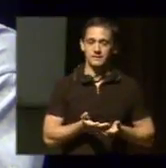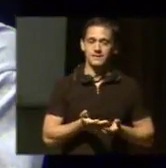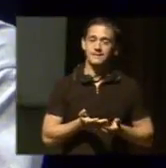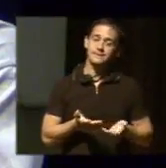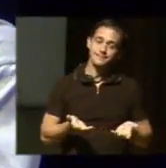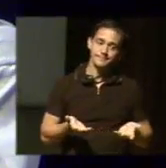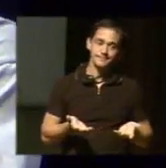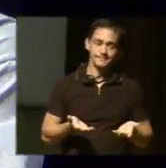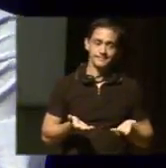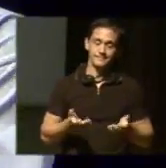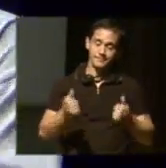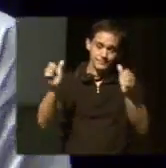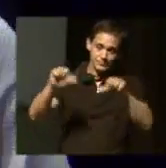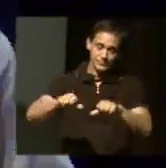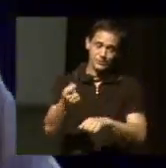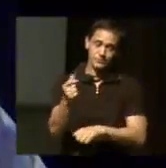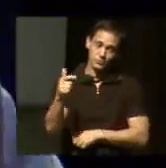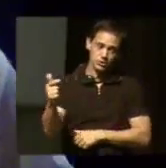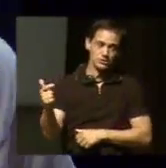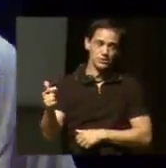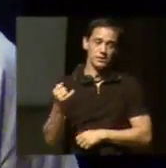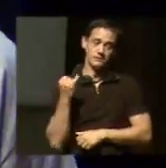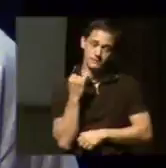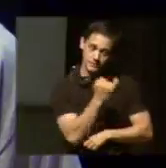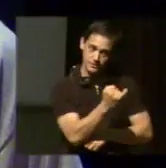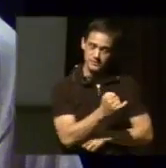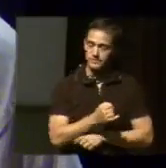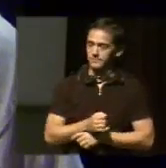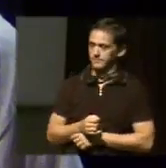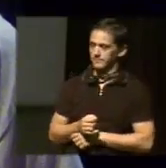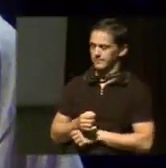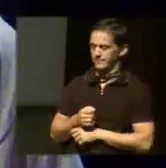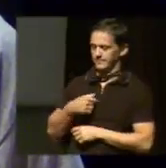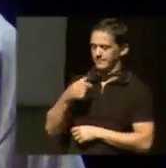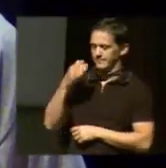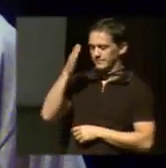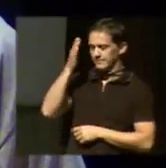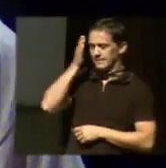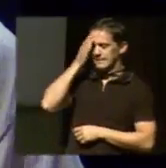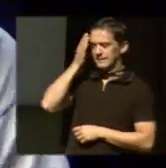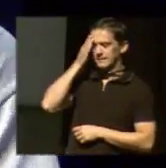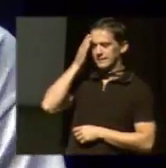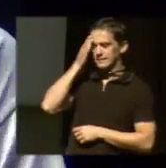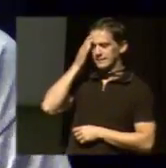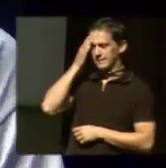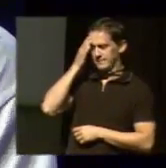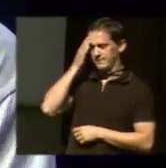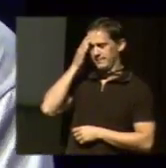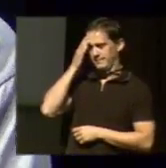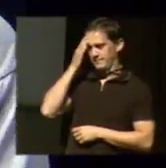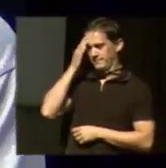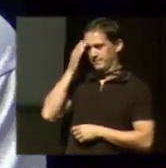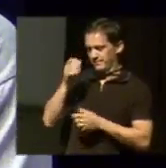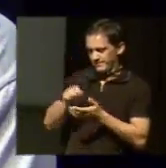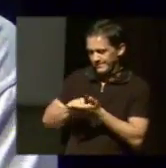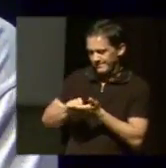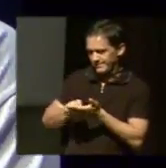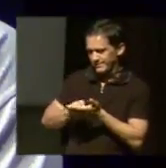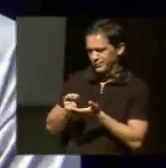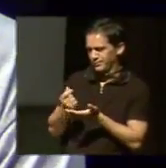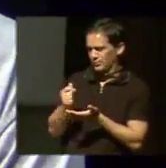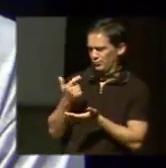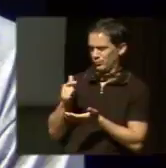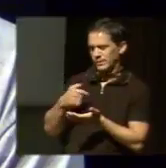certo. E daí ele fala o seguinte: eu sei muito bem que aquele bilhete